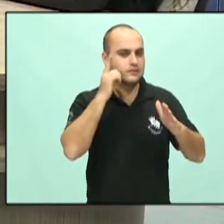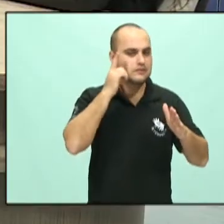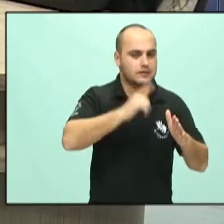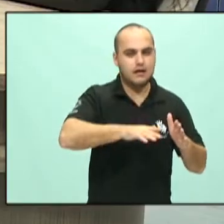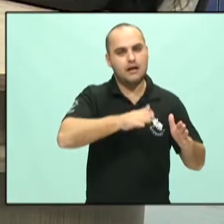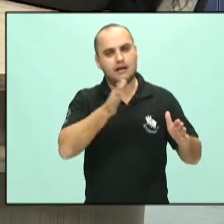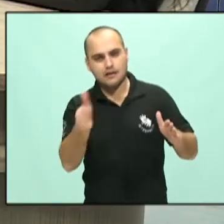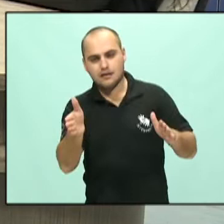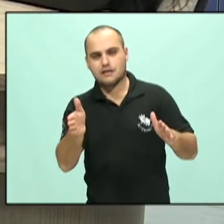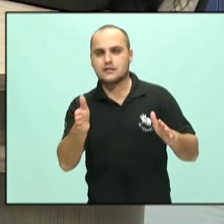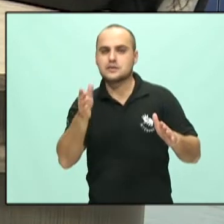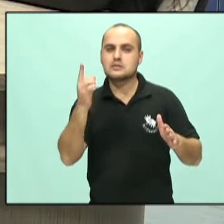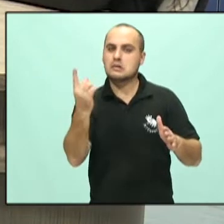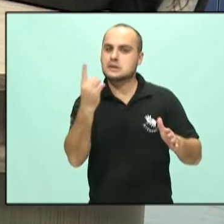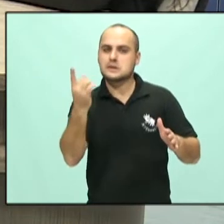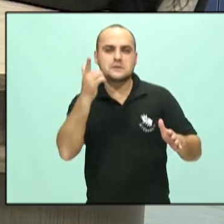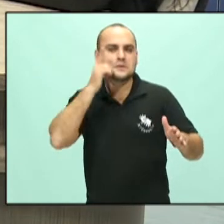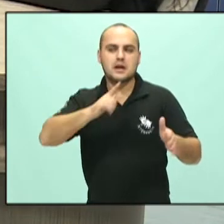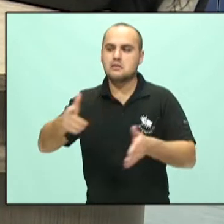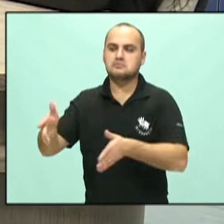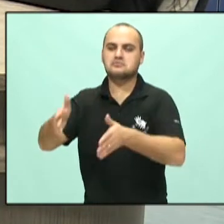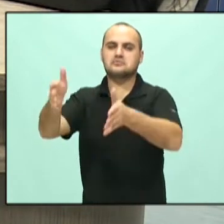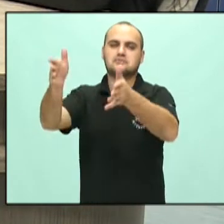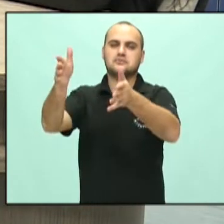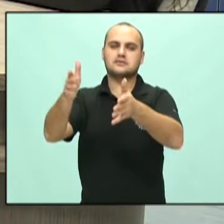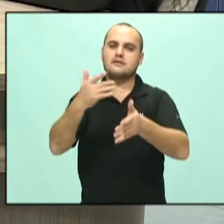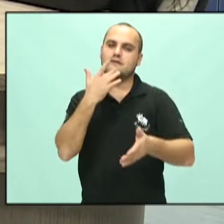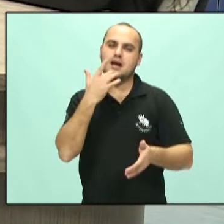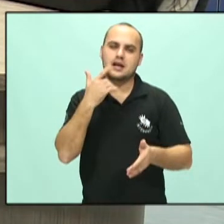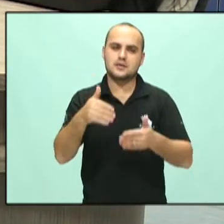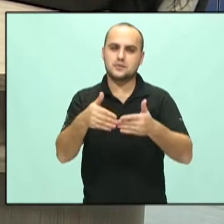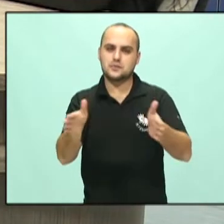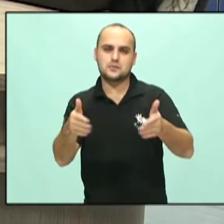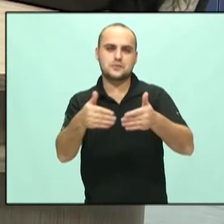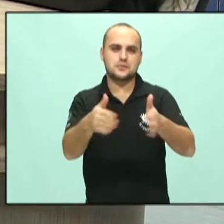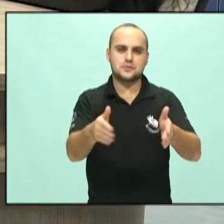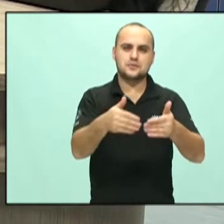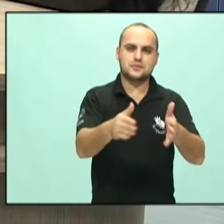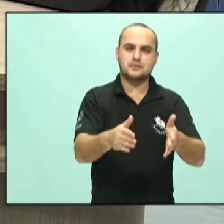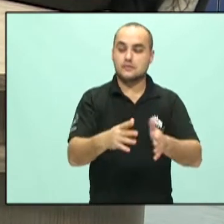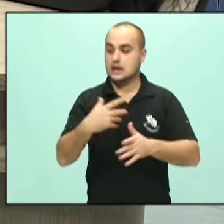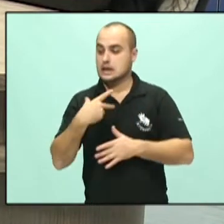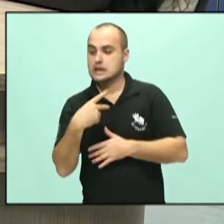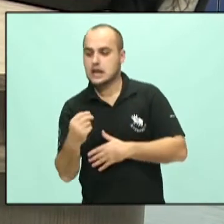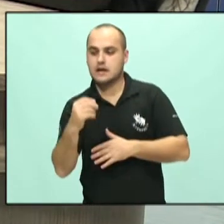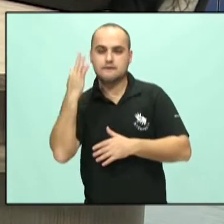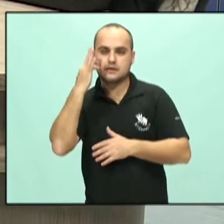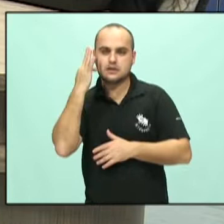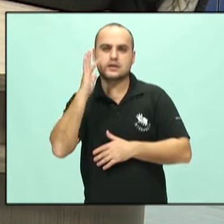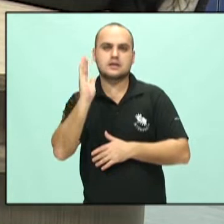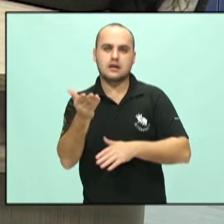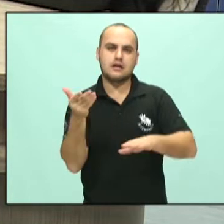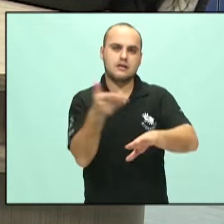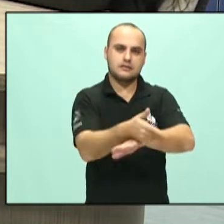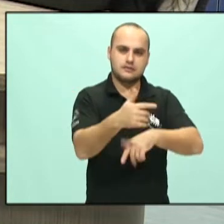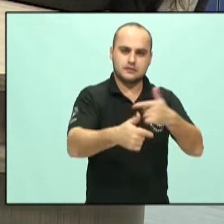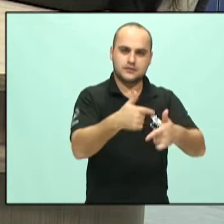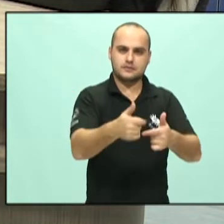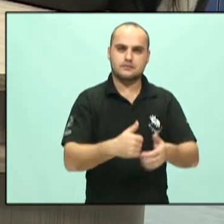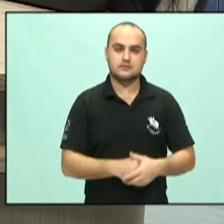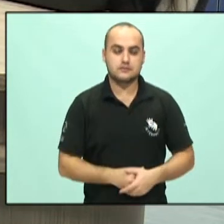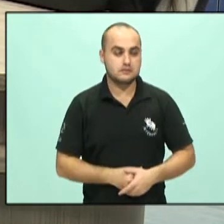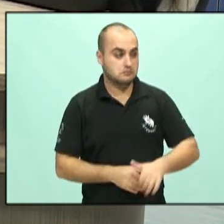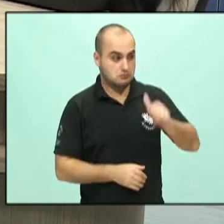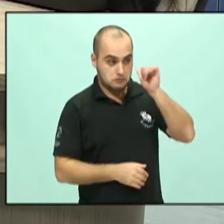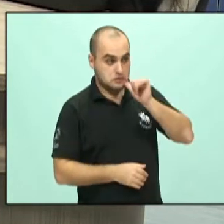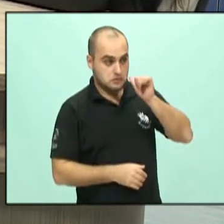autonomamente, entende? Isso abre mais possibilidades ainda de tu já sair da faculdade e ingressar no mercado de trabalho. As mulheres estão ocupando o